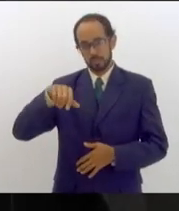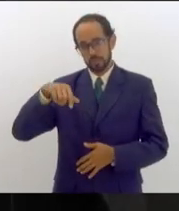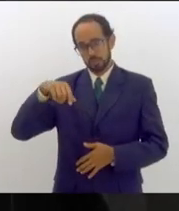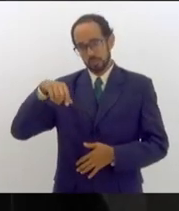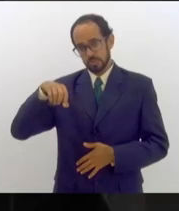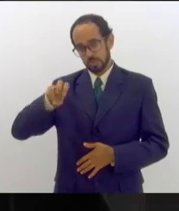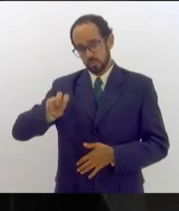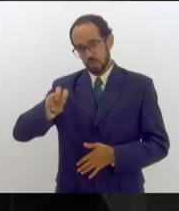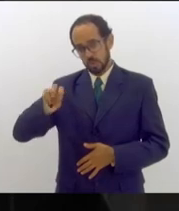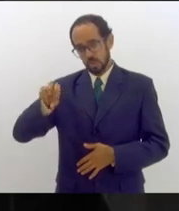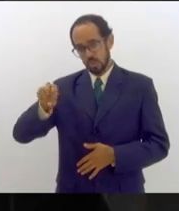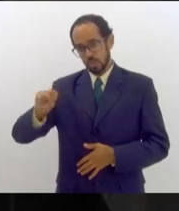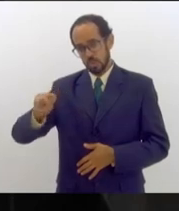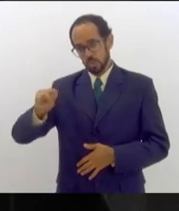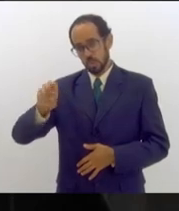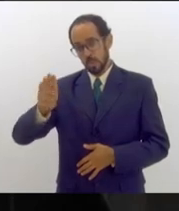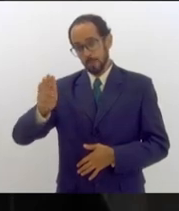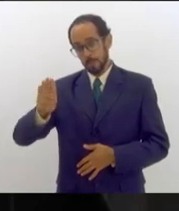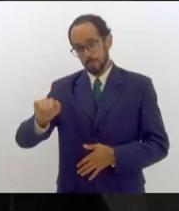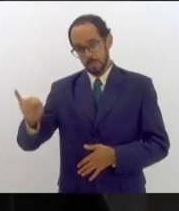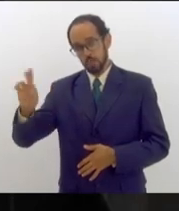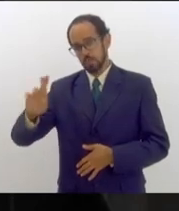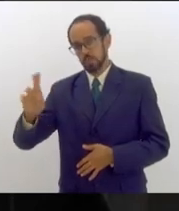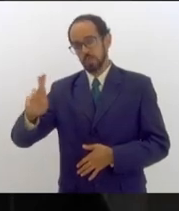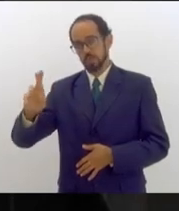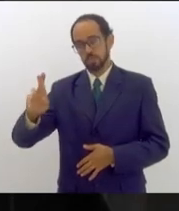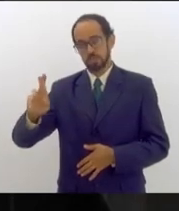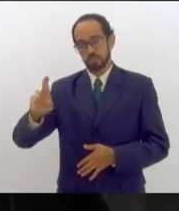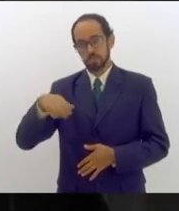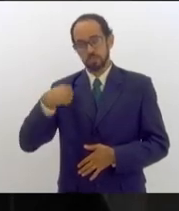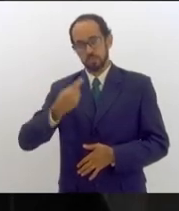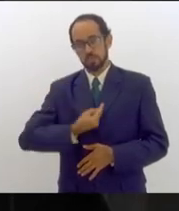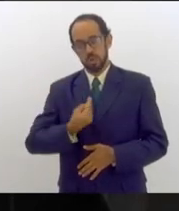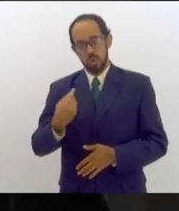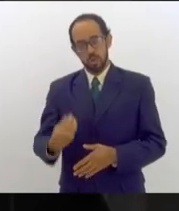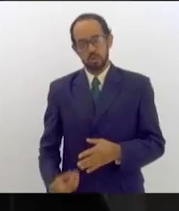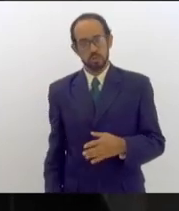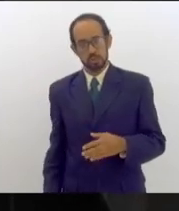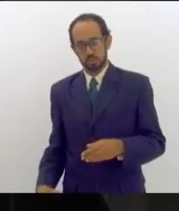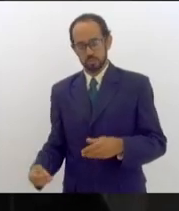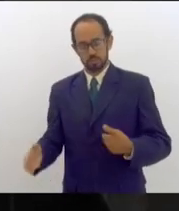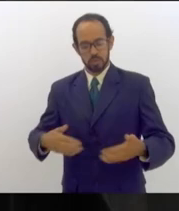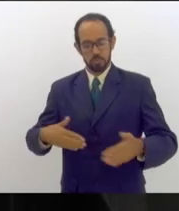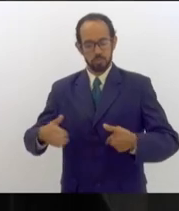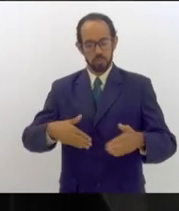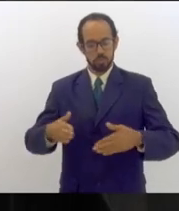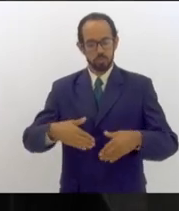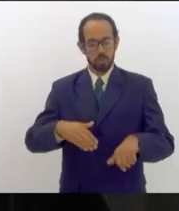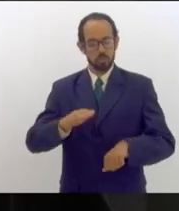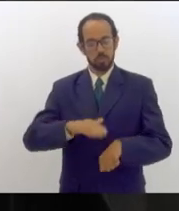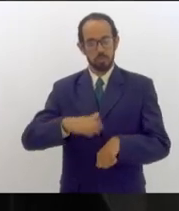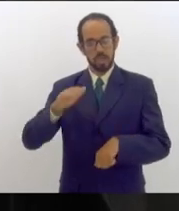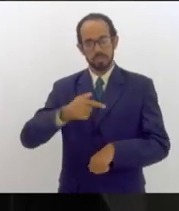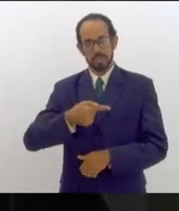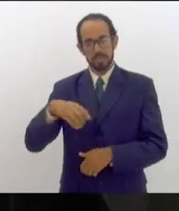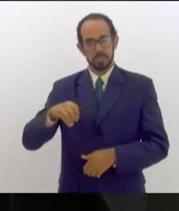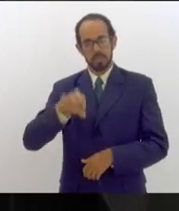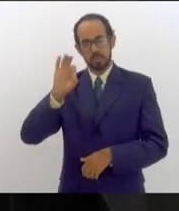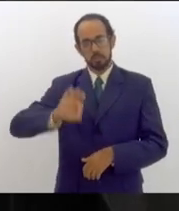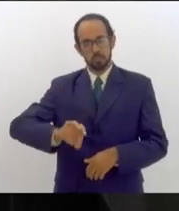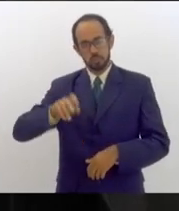1508 bilhões e nós produzimos mais de 70% desse óleo bruto